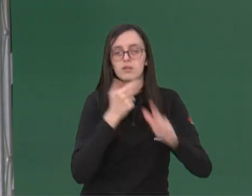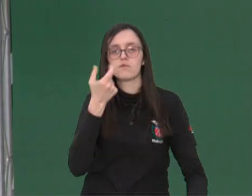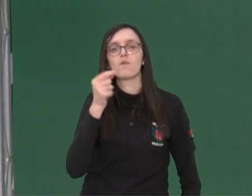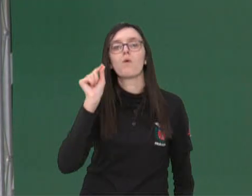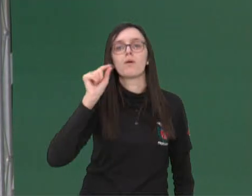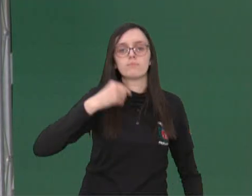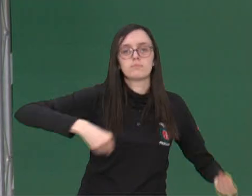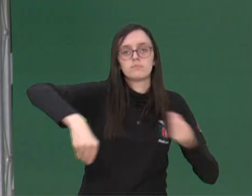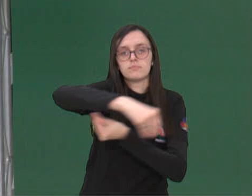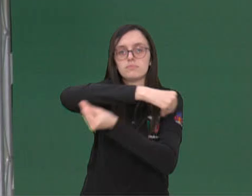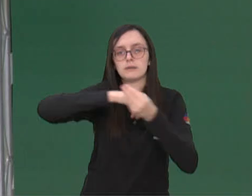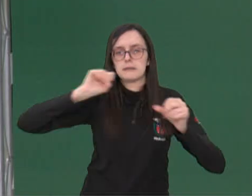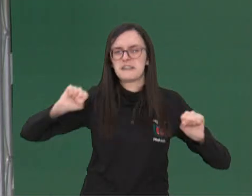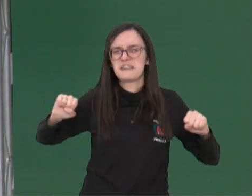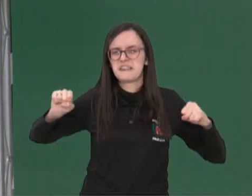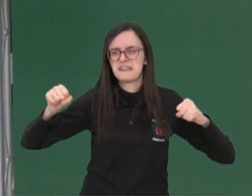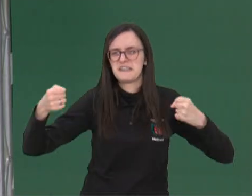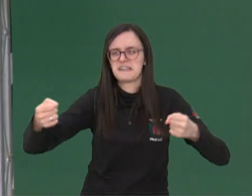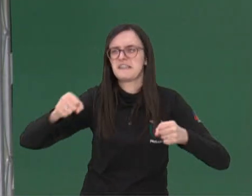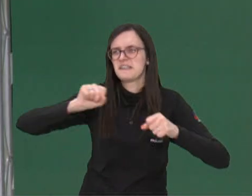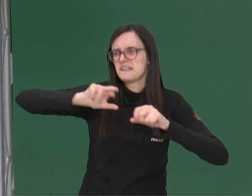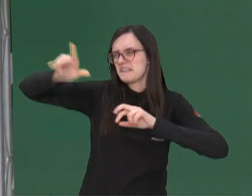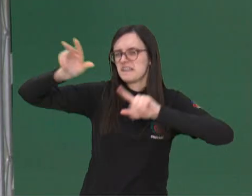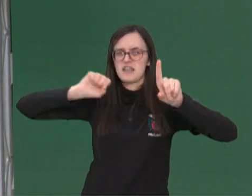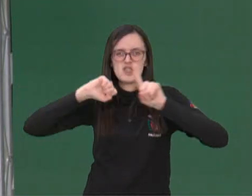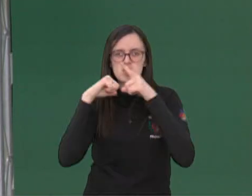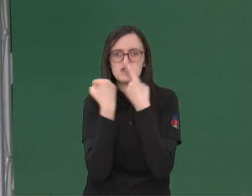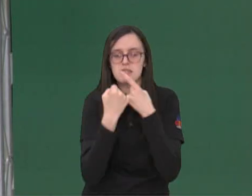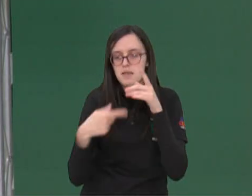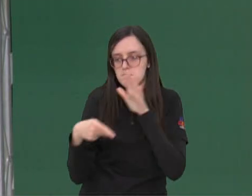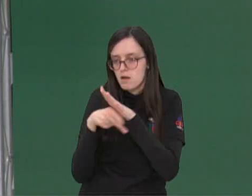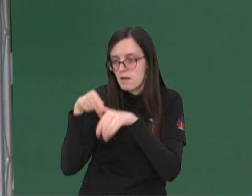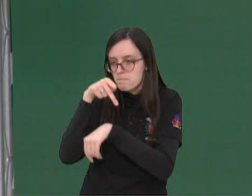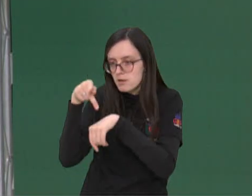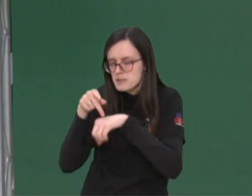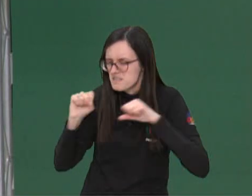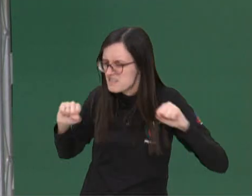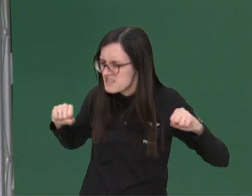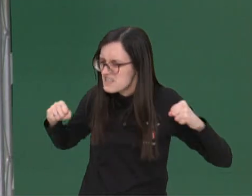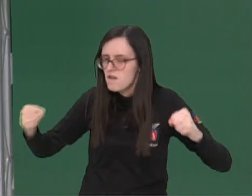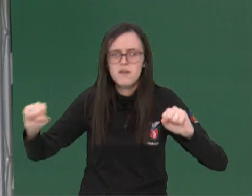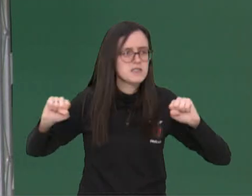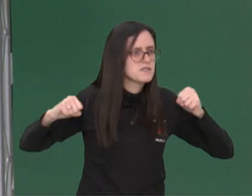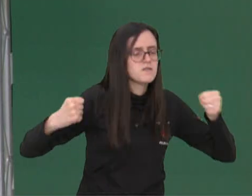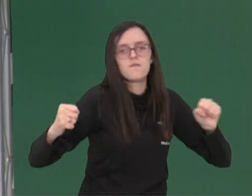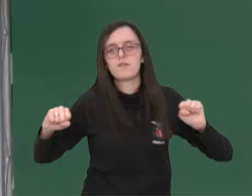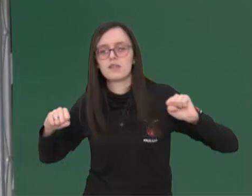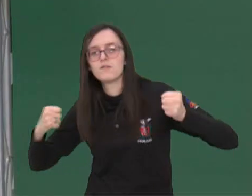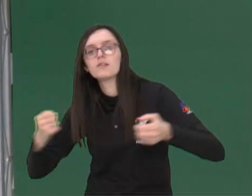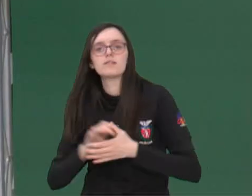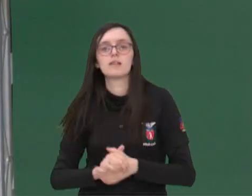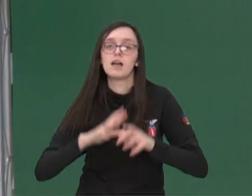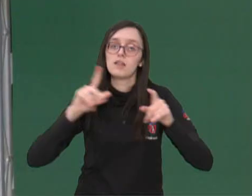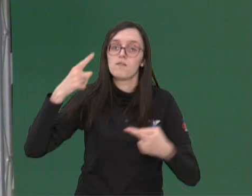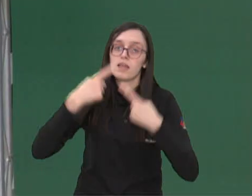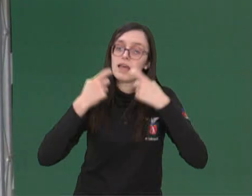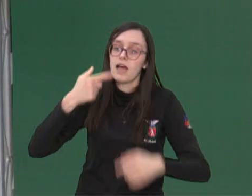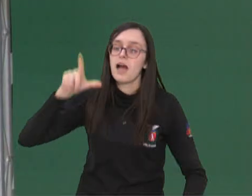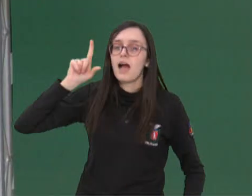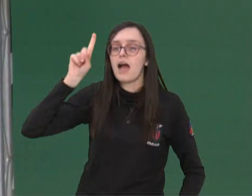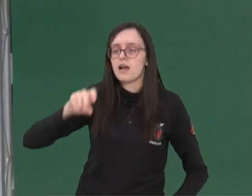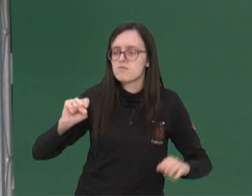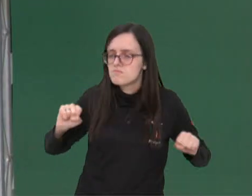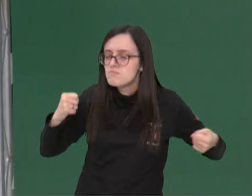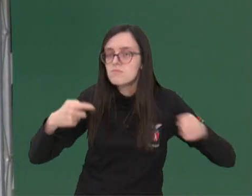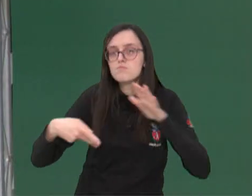passaram a envolver esforços de toda a sociedade do país na guerra. Então, diferente de guerras anteriores, que era um